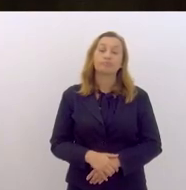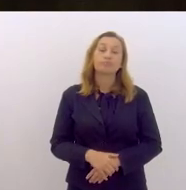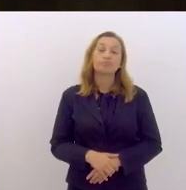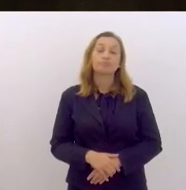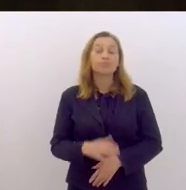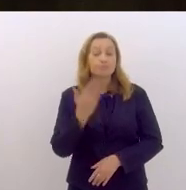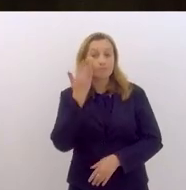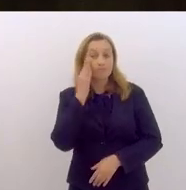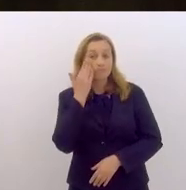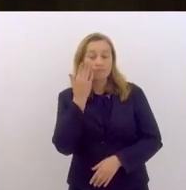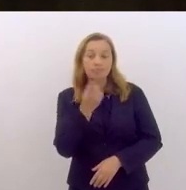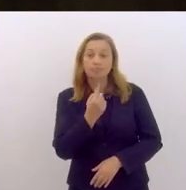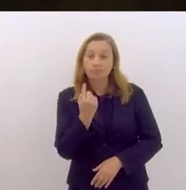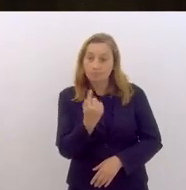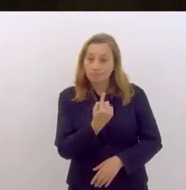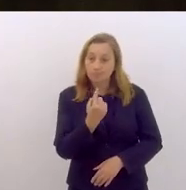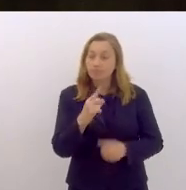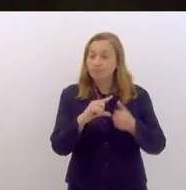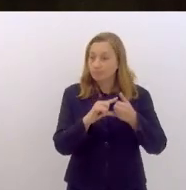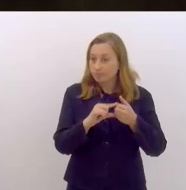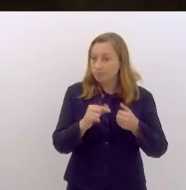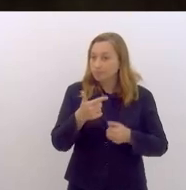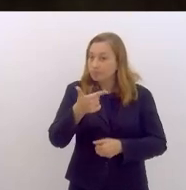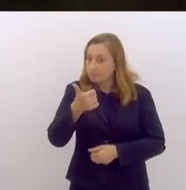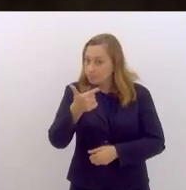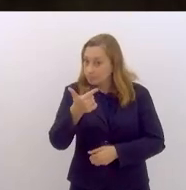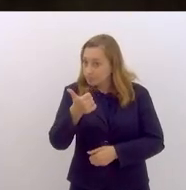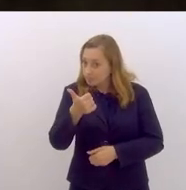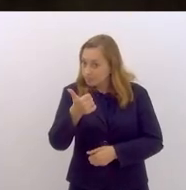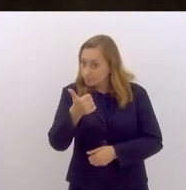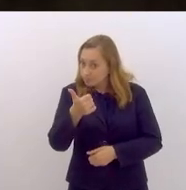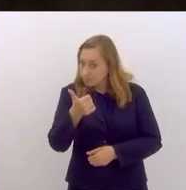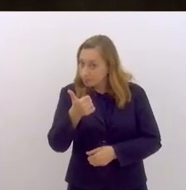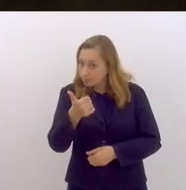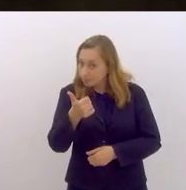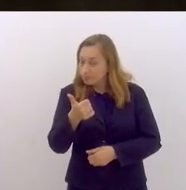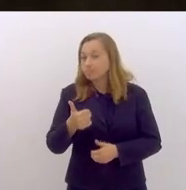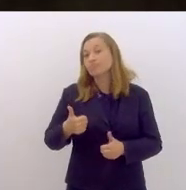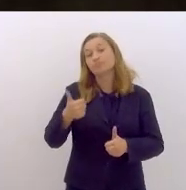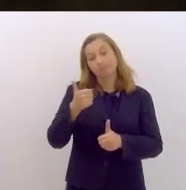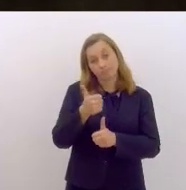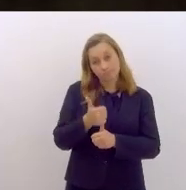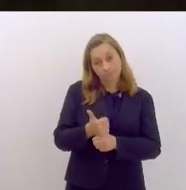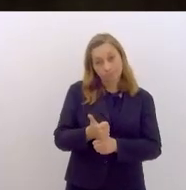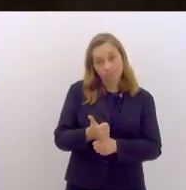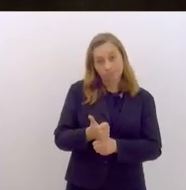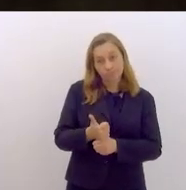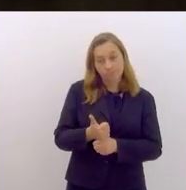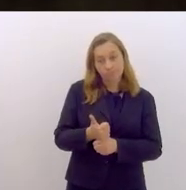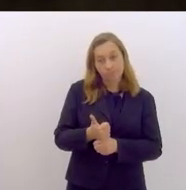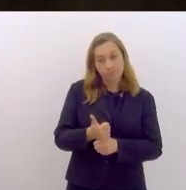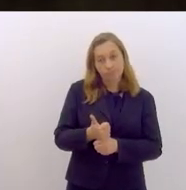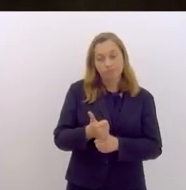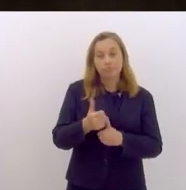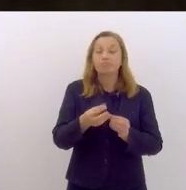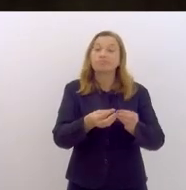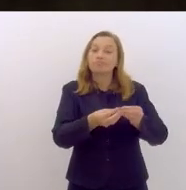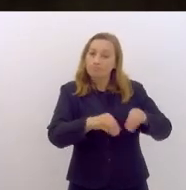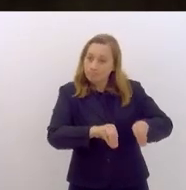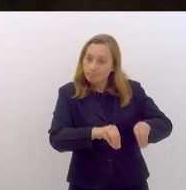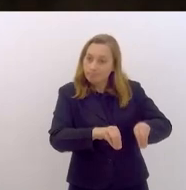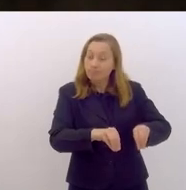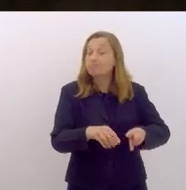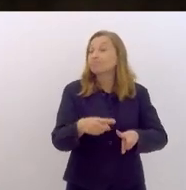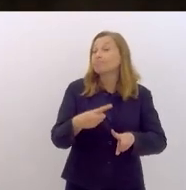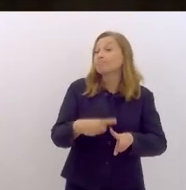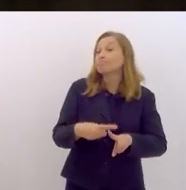entendamos nós que o artigo 12 do substitutivo fica prejudicado